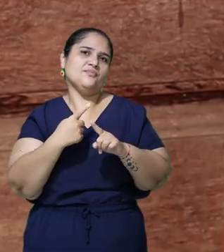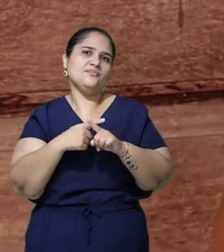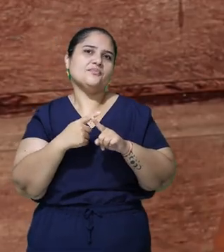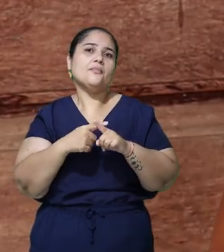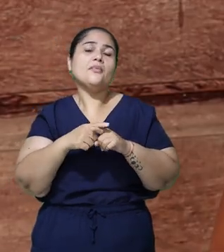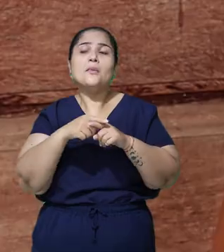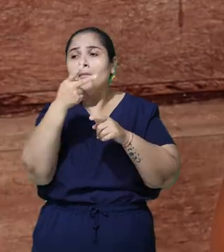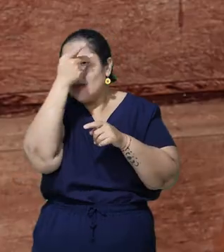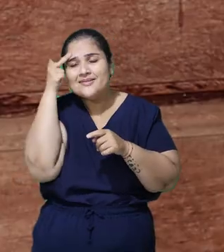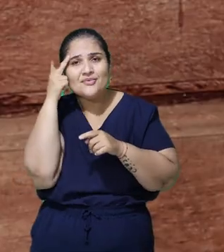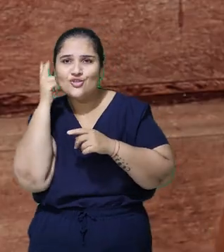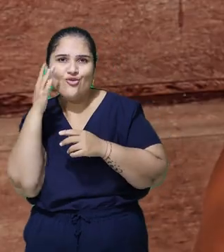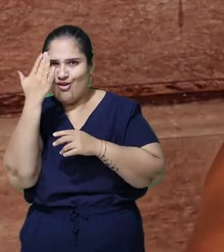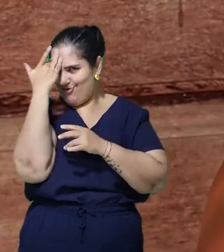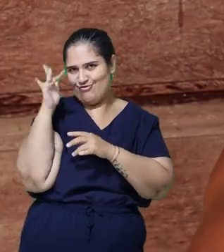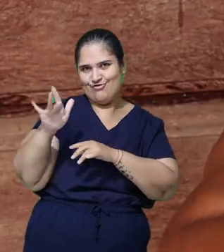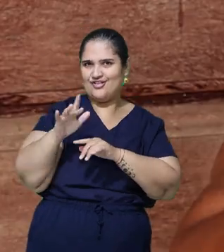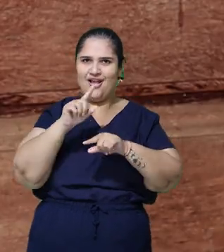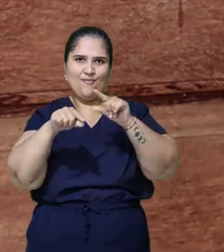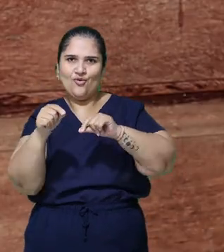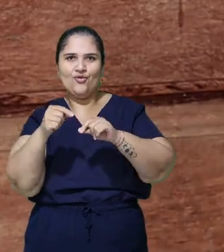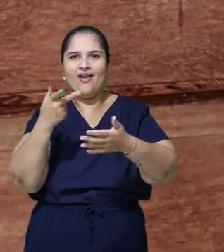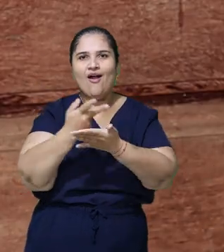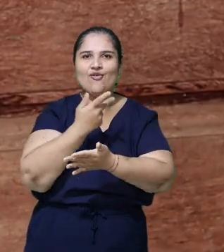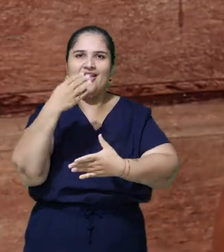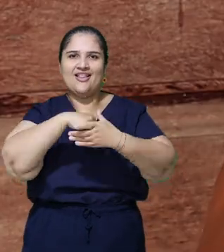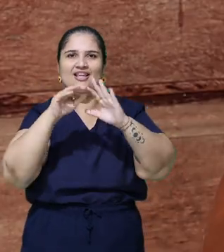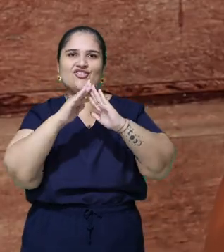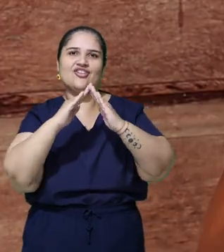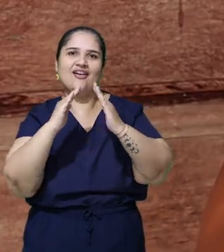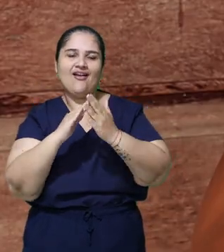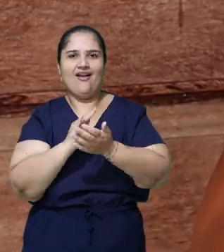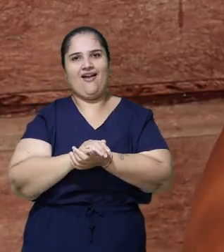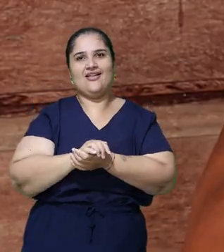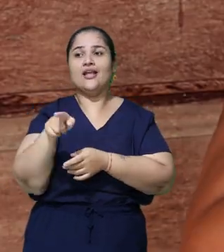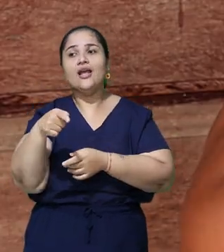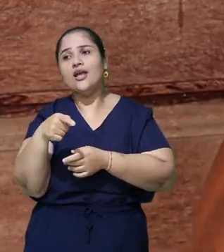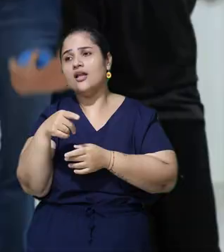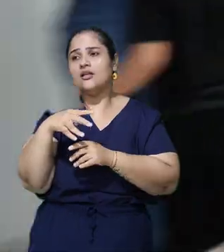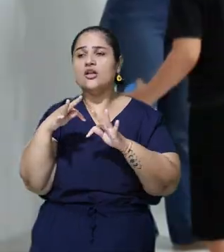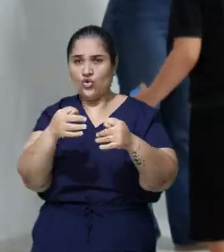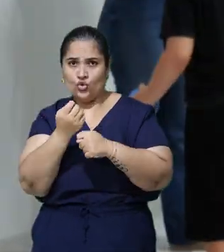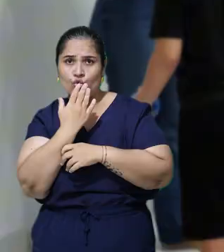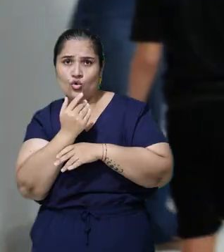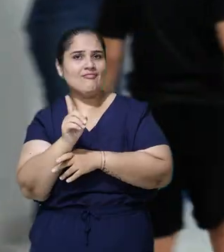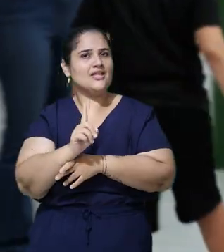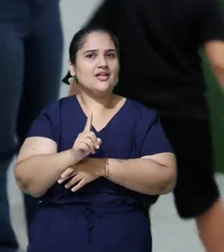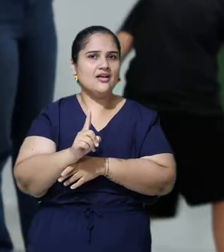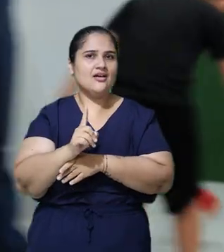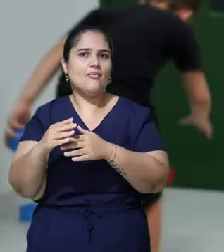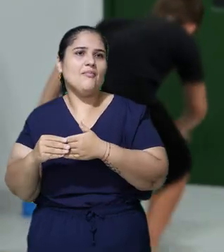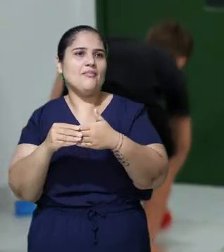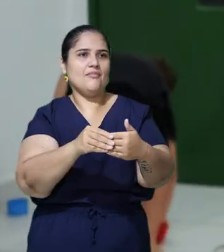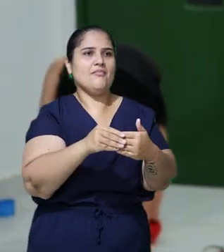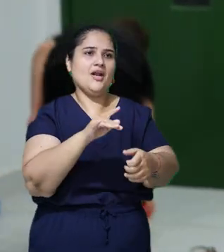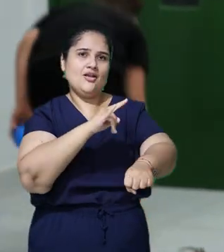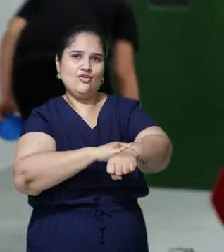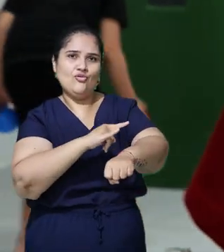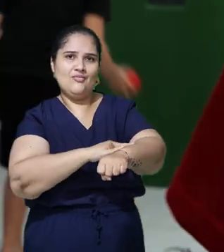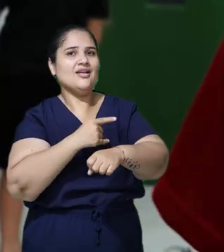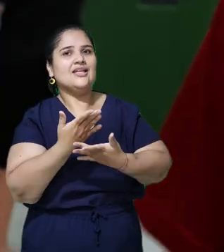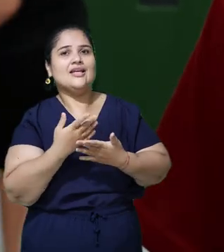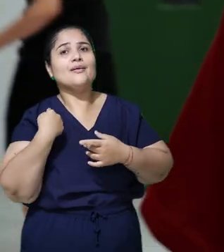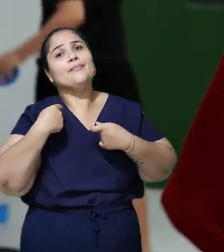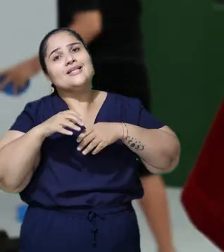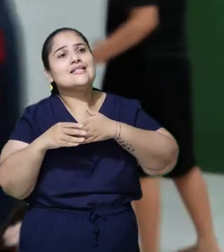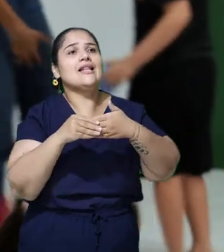passo com ele. Nem tudo ele come. Ele vai pro banheiro, eu tenho que levar, é eu. Nas minhas costas, tudo é eu. Aí o pessoal